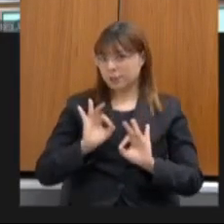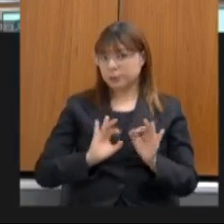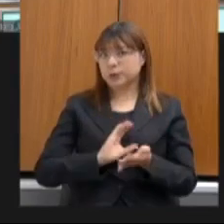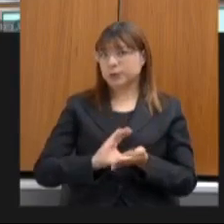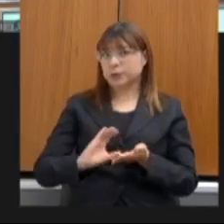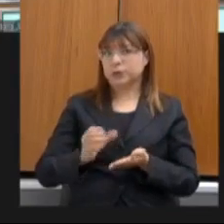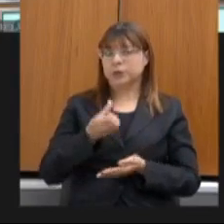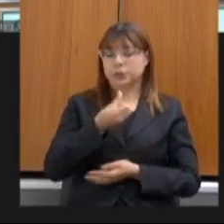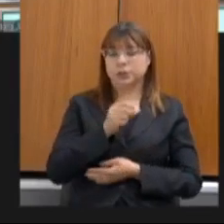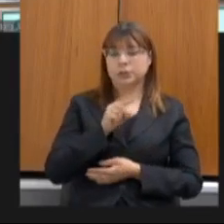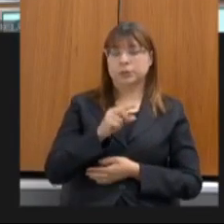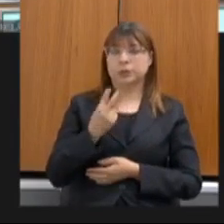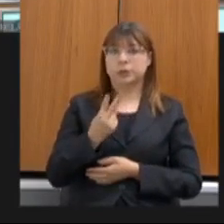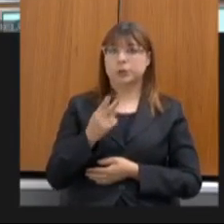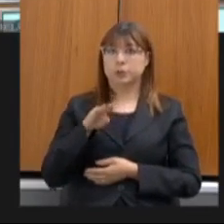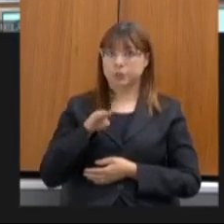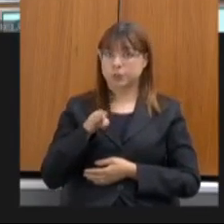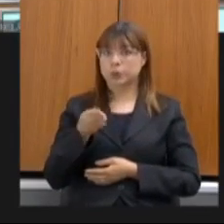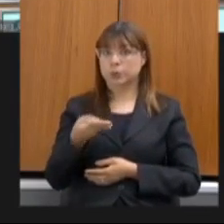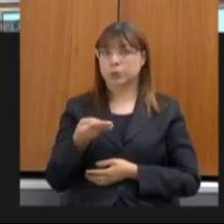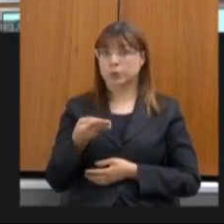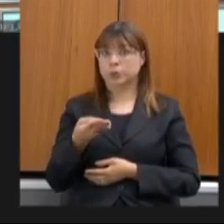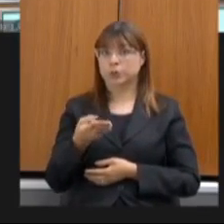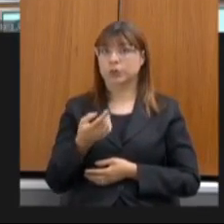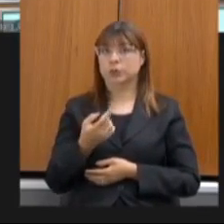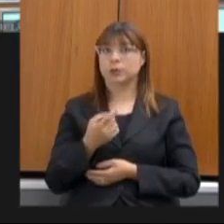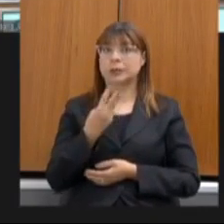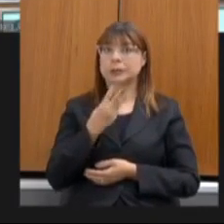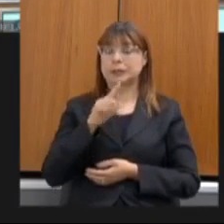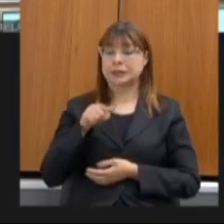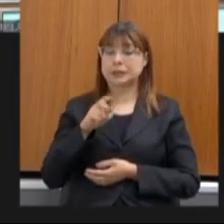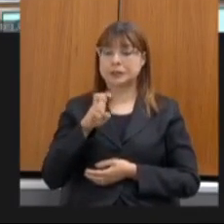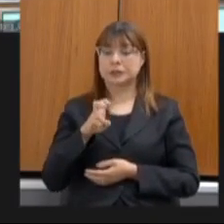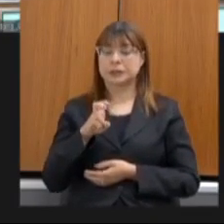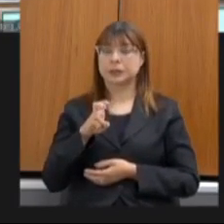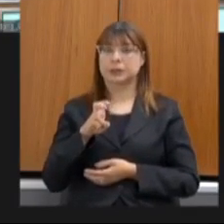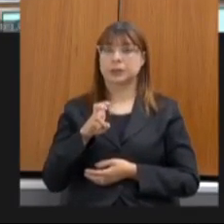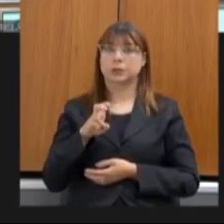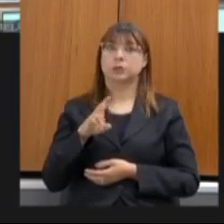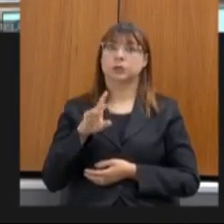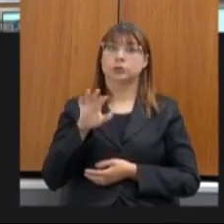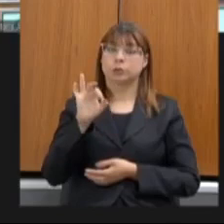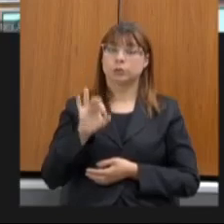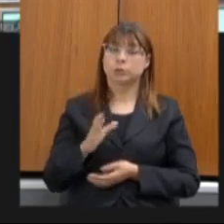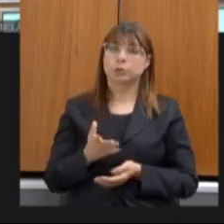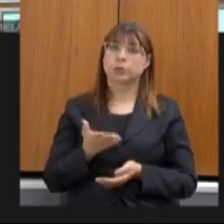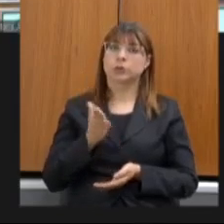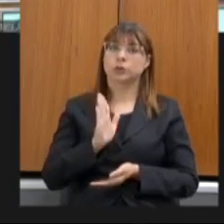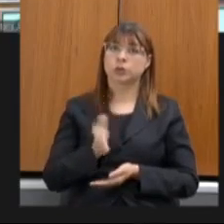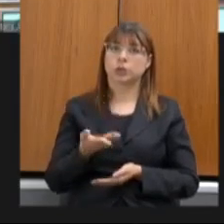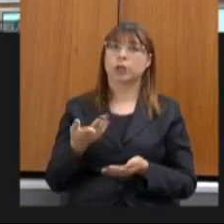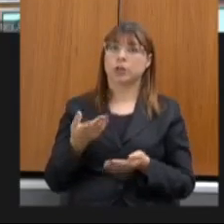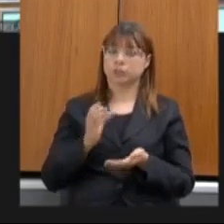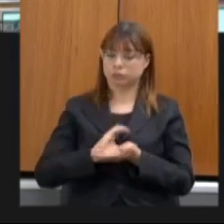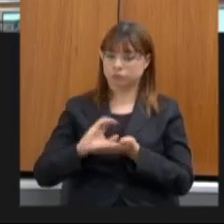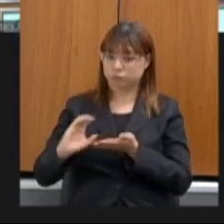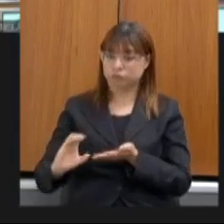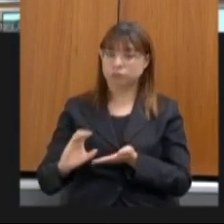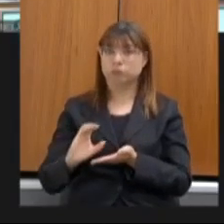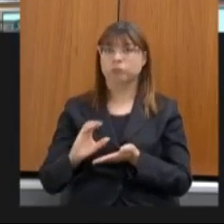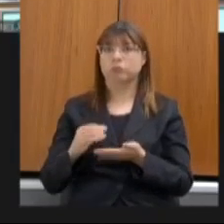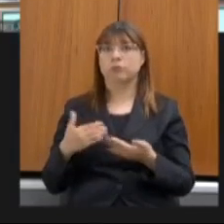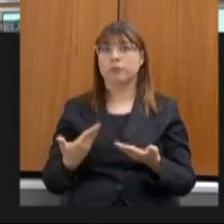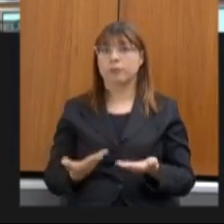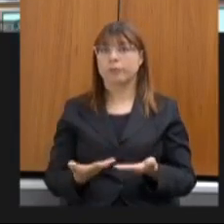de investimento de 6.2 milhões sendo que três quintos desses investimentos já foram executados então